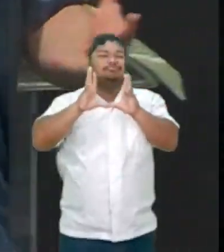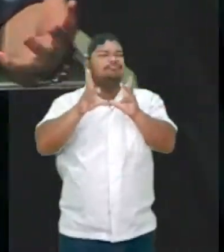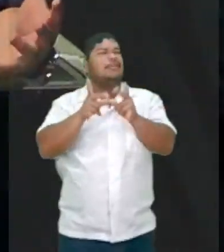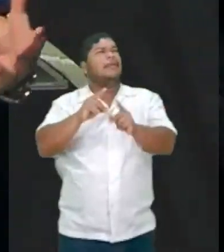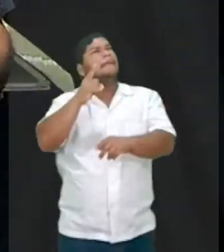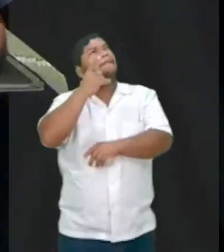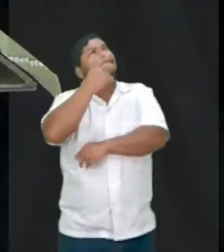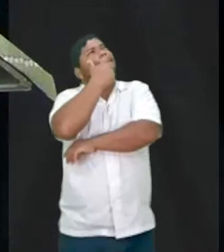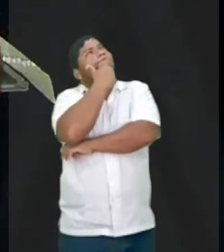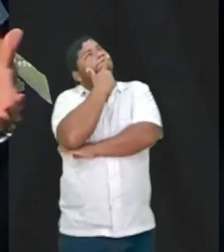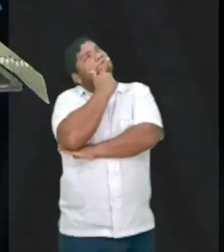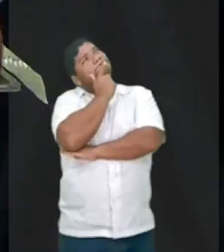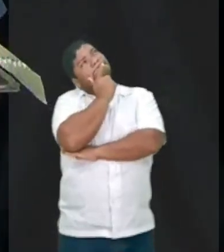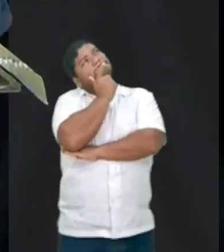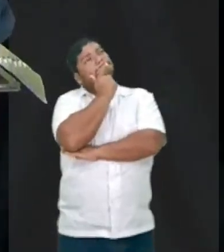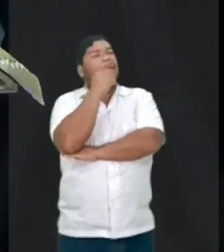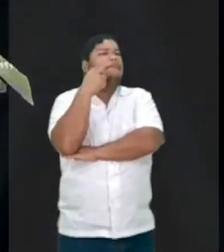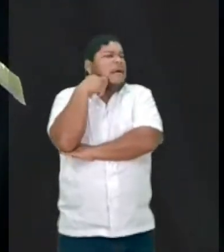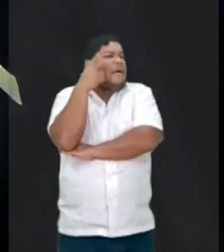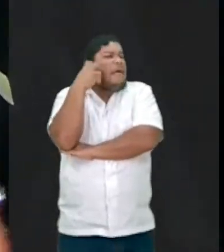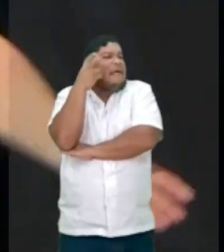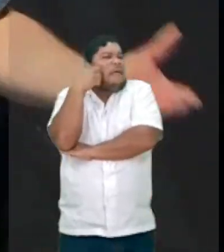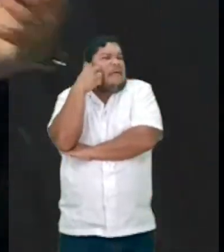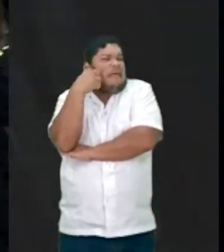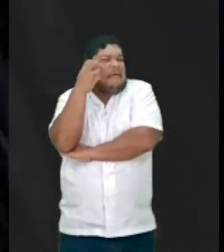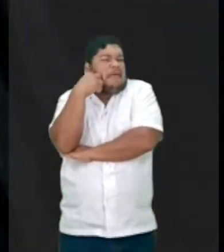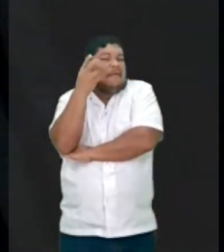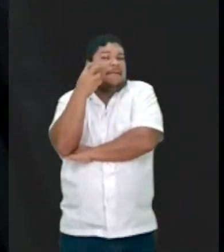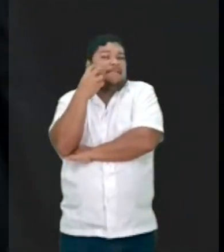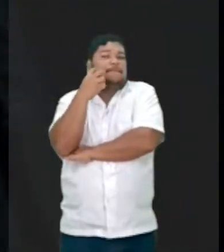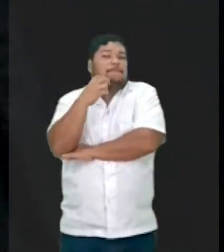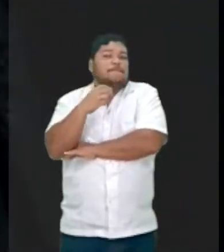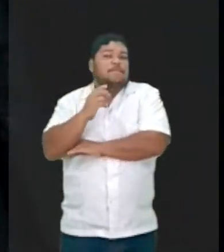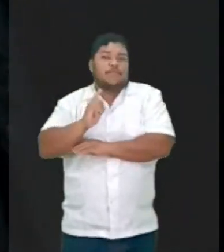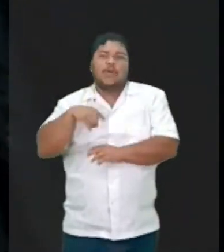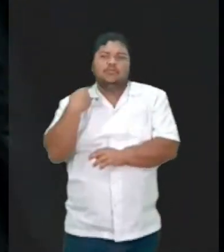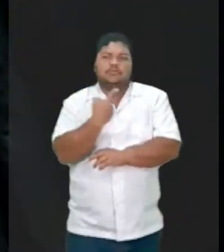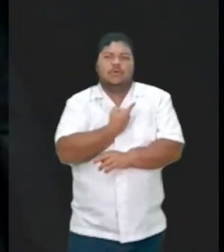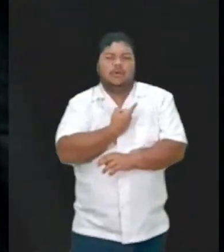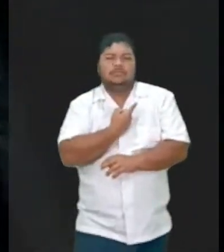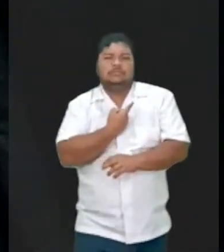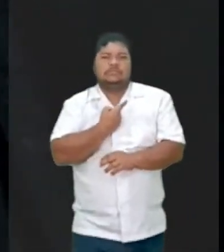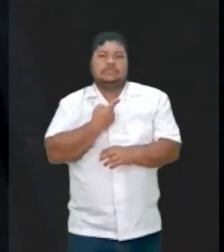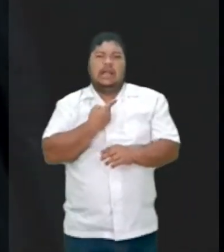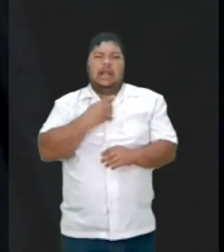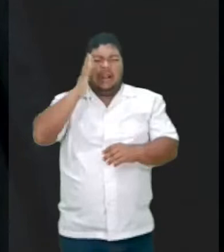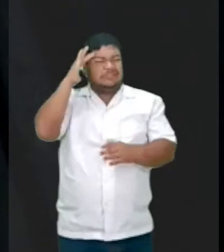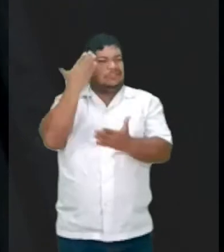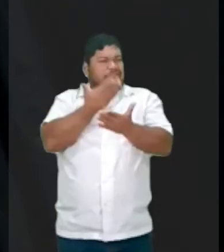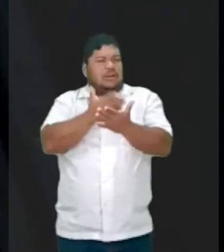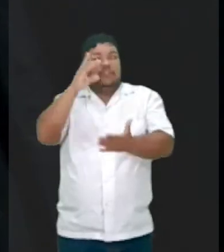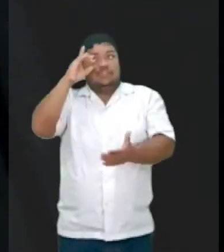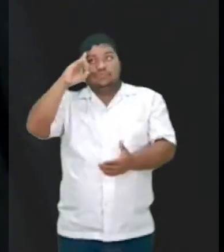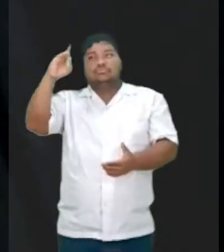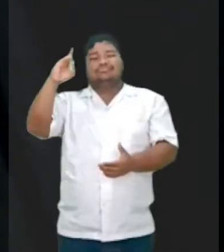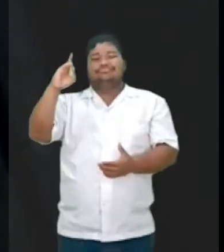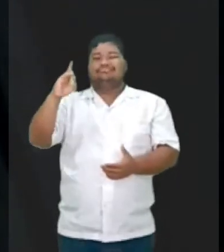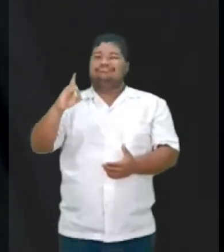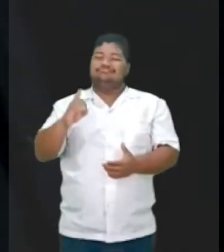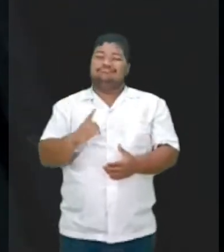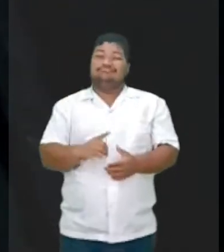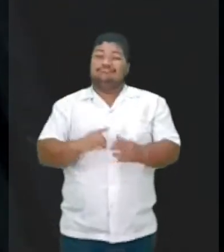assim, meio envergonhados de dizer que nós realmente acreditávamos nisso.